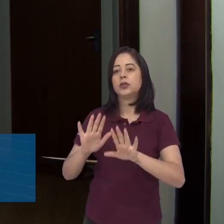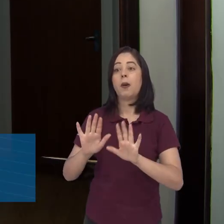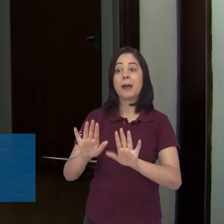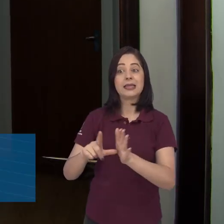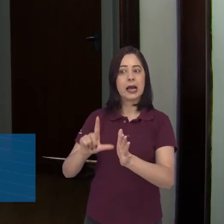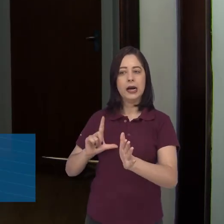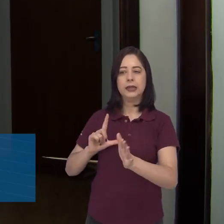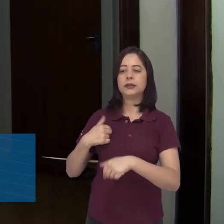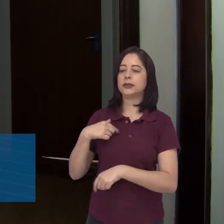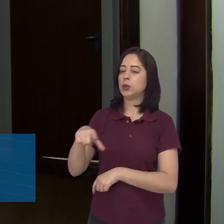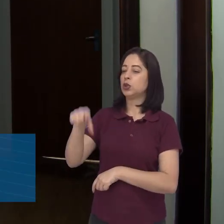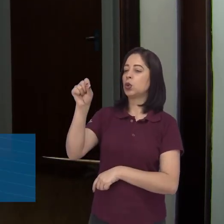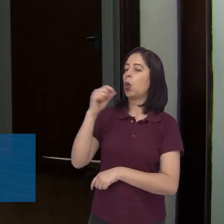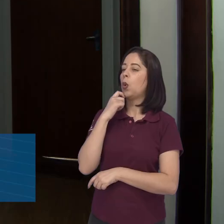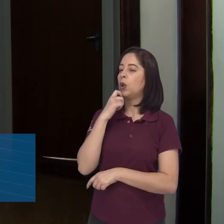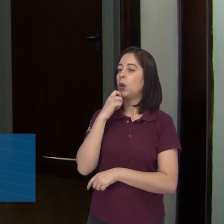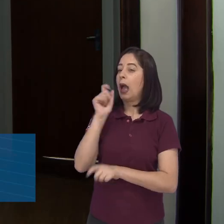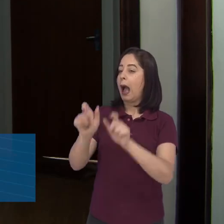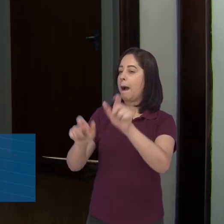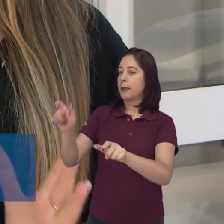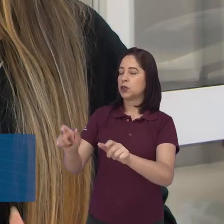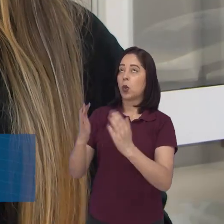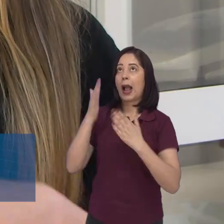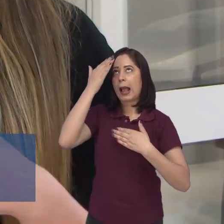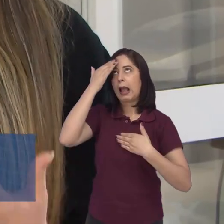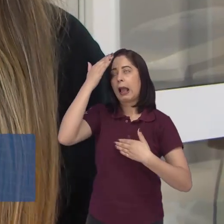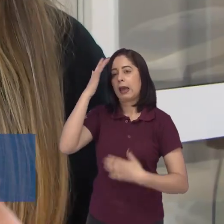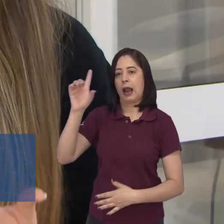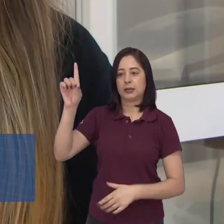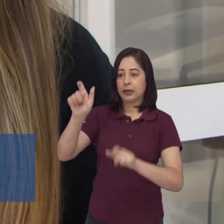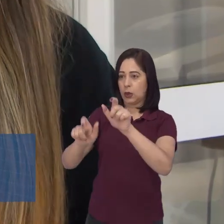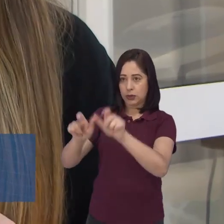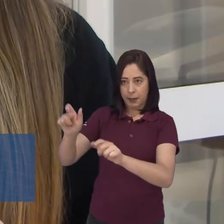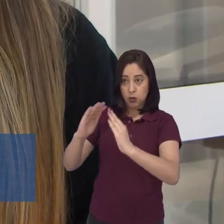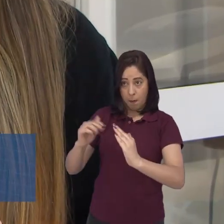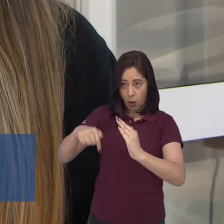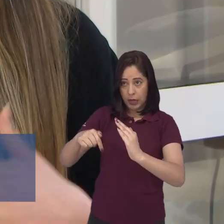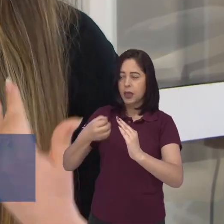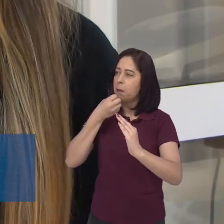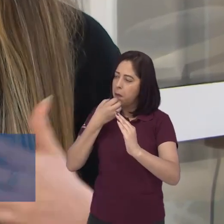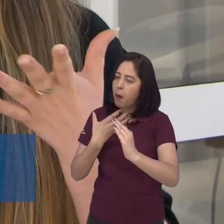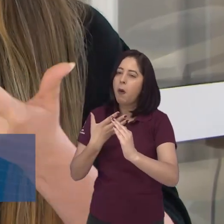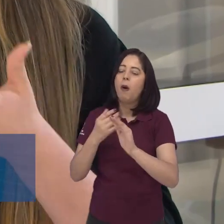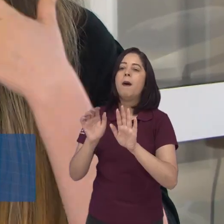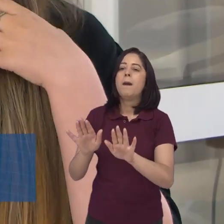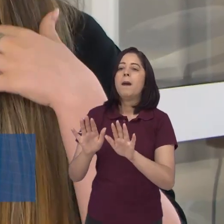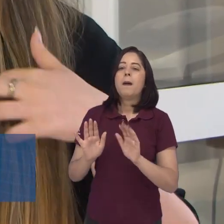procura sempre selecionar muito bem as pessoas que vão morar aqui. A gente, graças a Deus, tem pessoas muito boas. Mas a gente